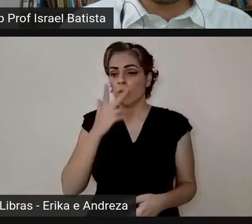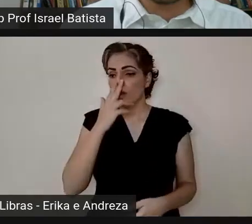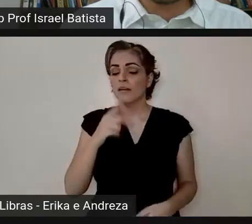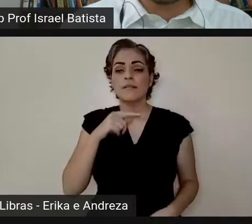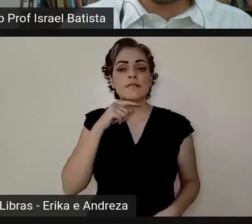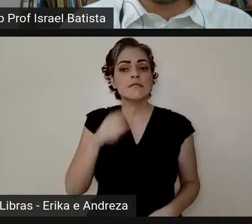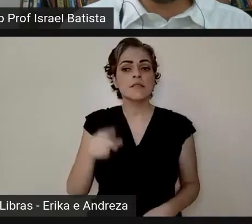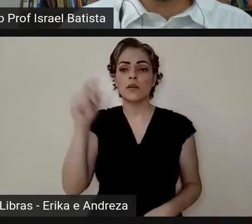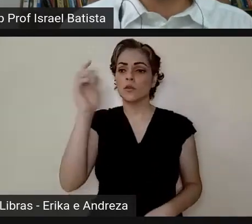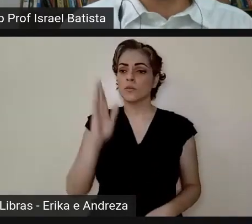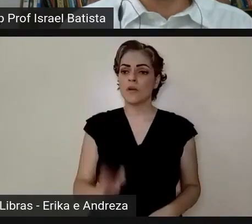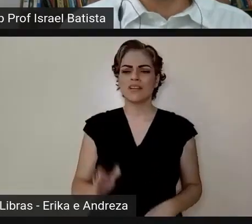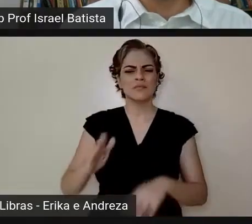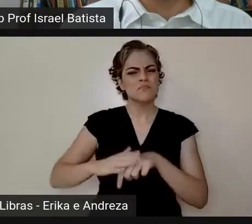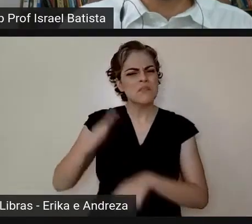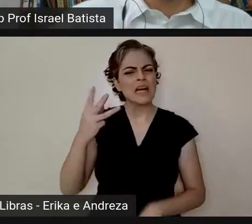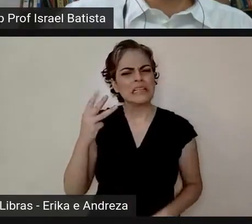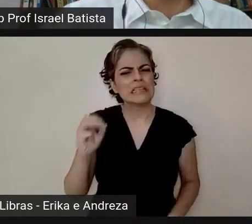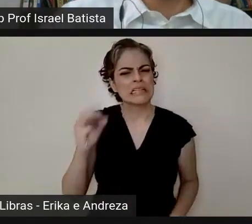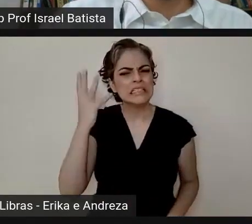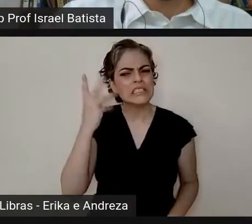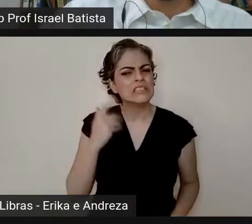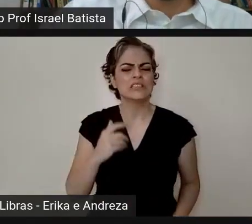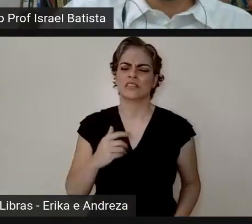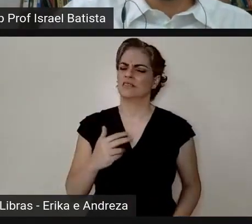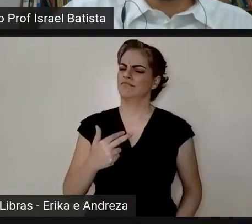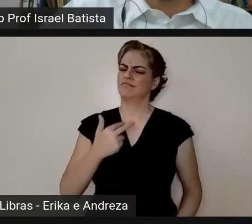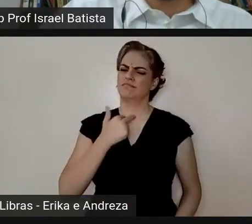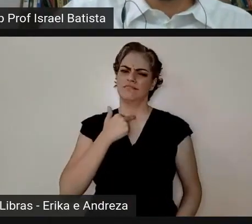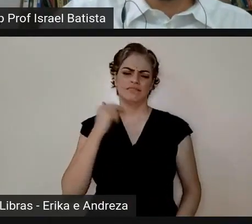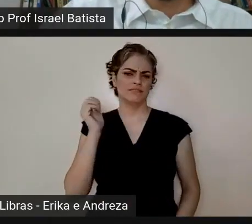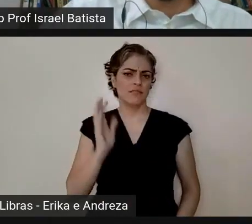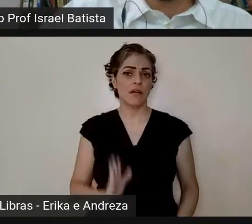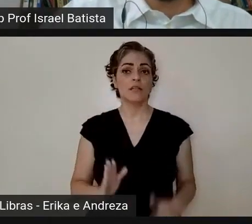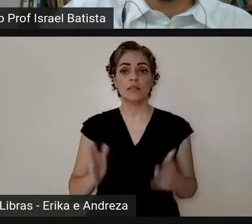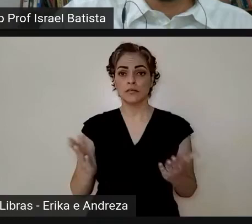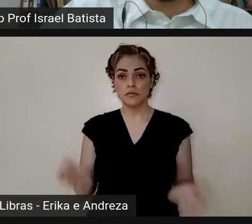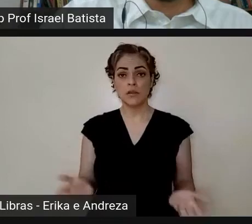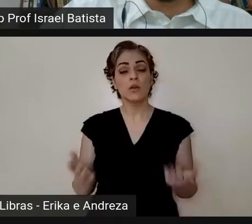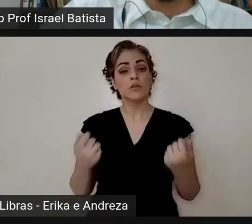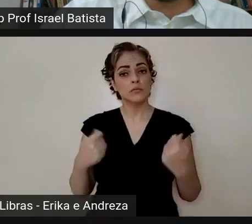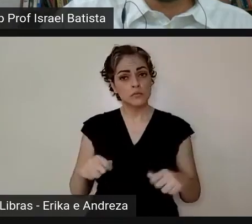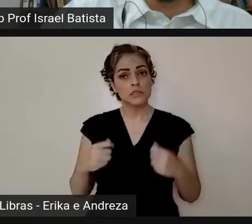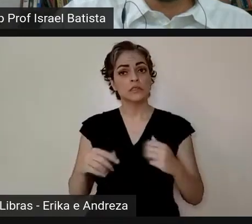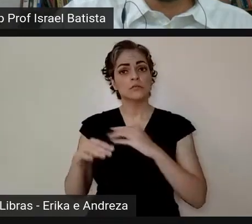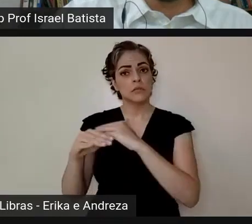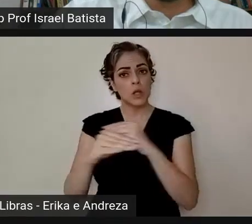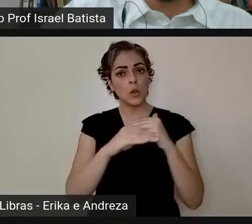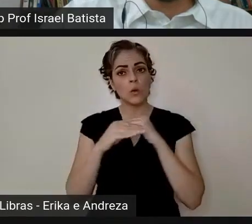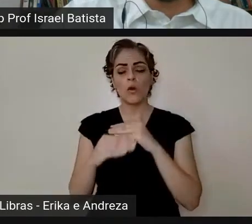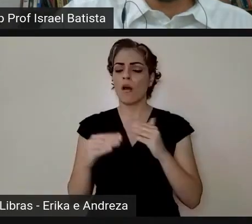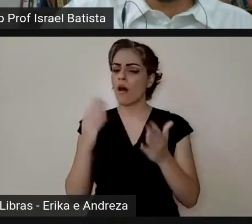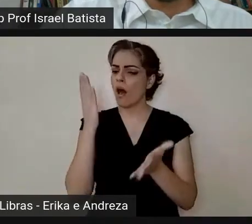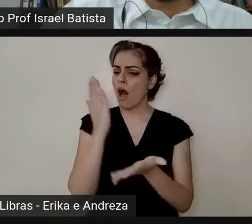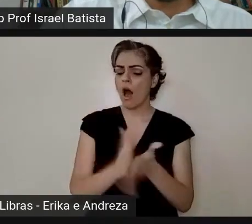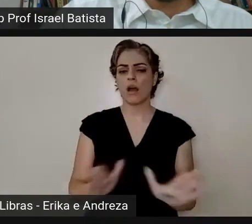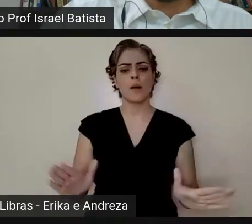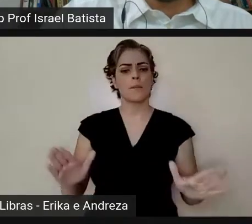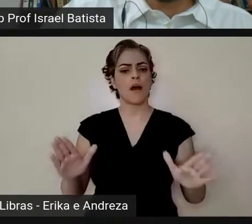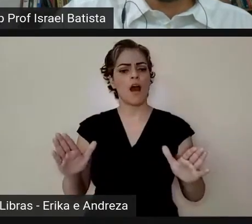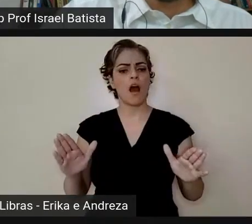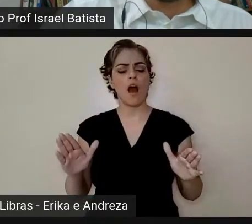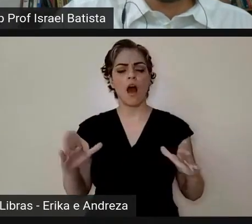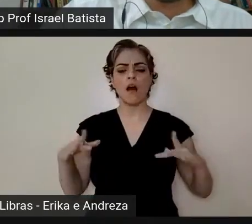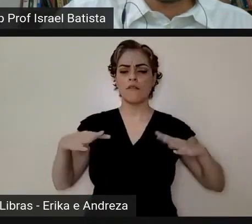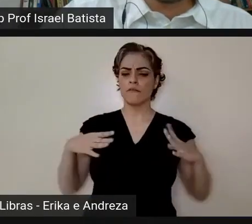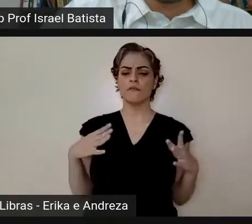PEC. E eu acho que nenhum brasileiro deveria ter mais do que 30 dias de férias, né? Então, por isso, acho que regularizar para todos o fim